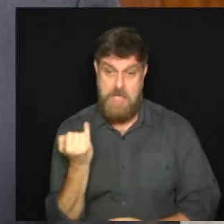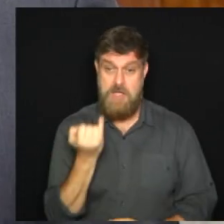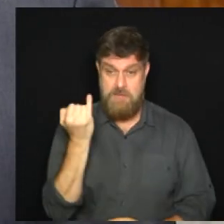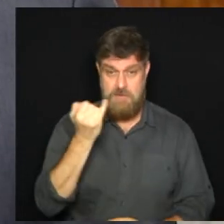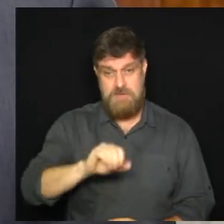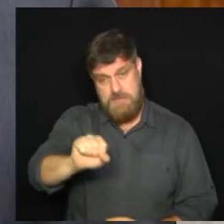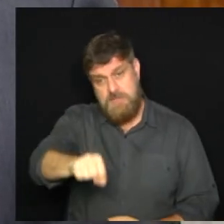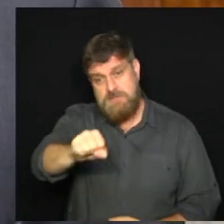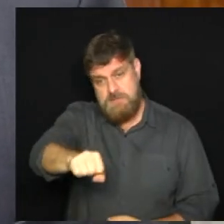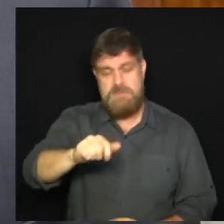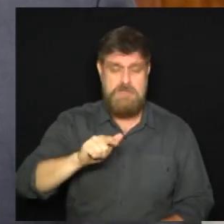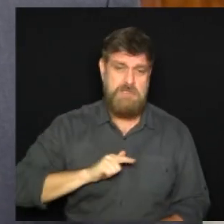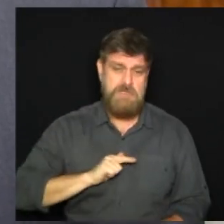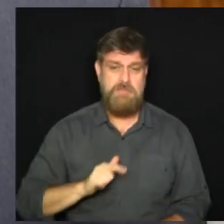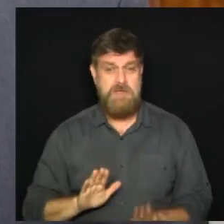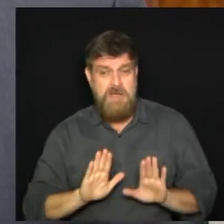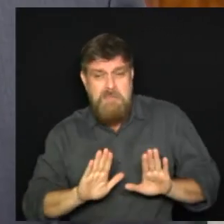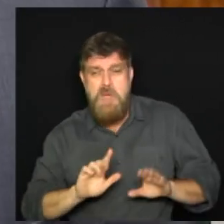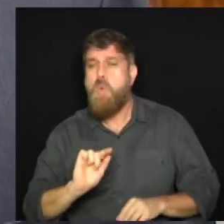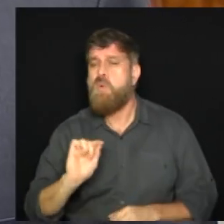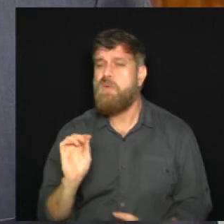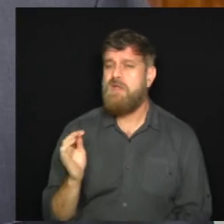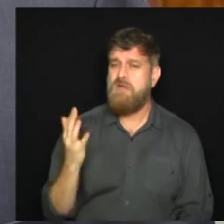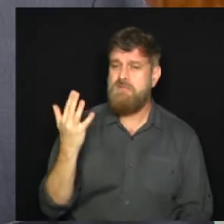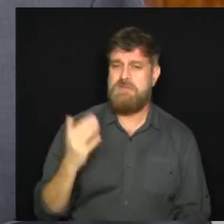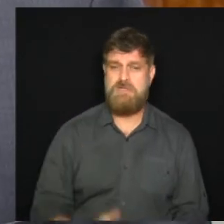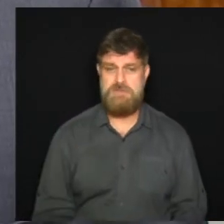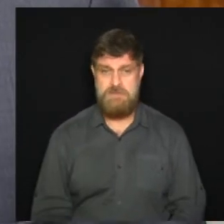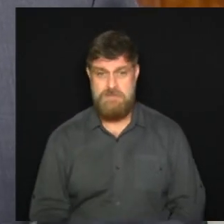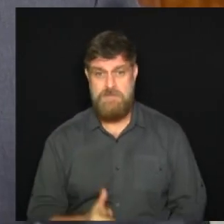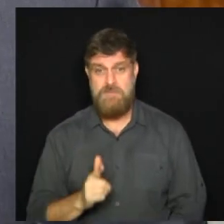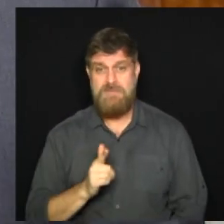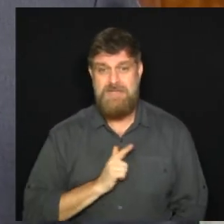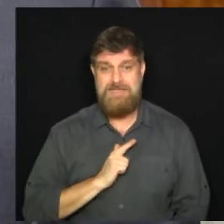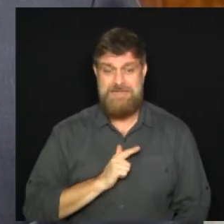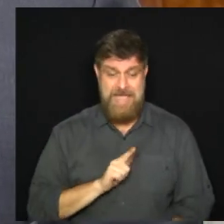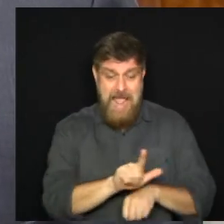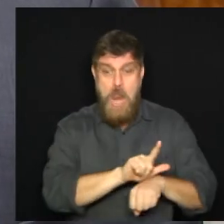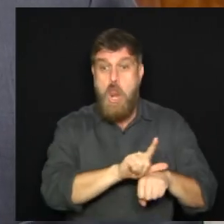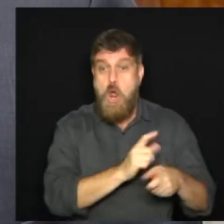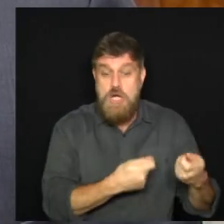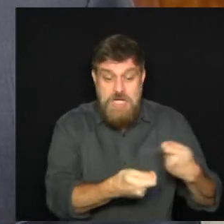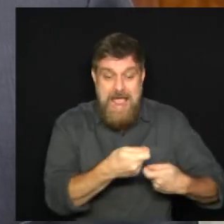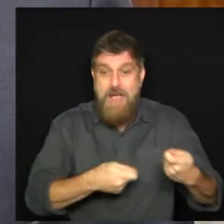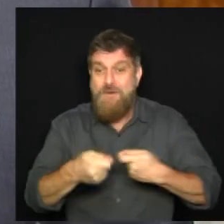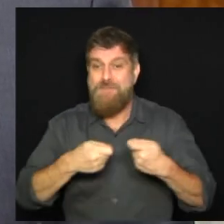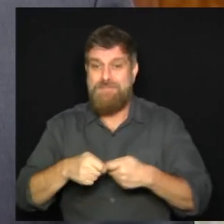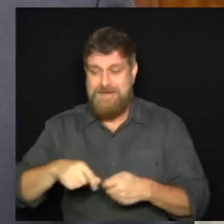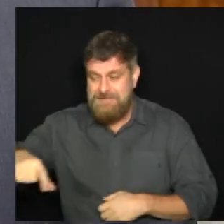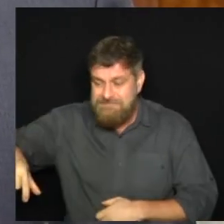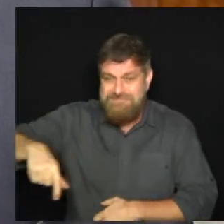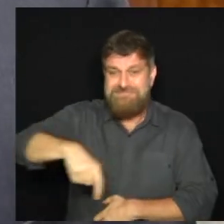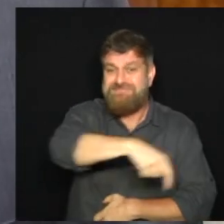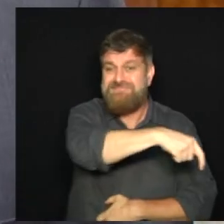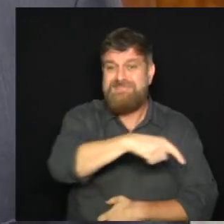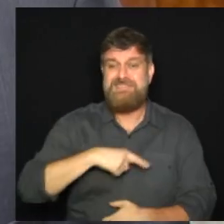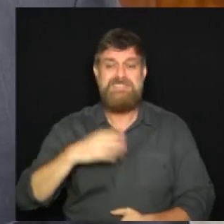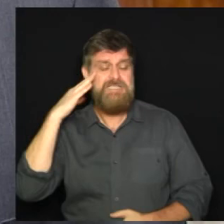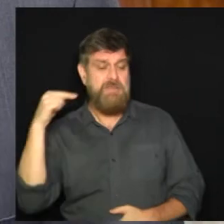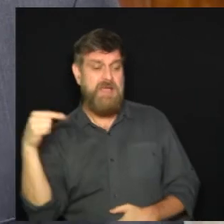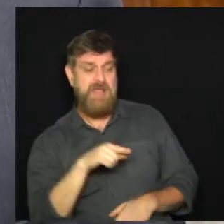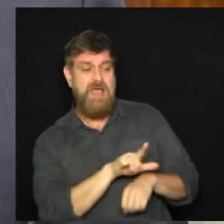vereador é quanto ao comércio perto da ciclovia. É um requerimento no sentido de entender o cronograma da